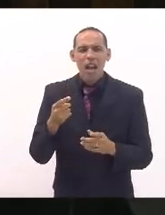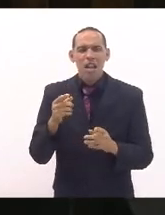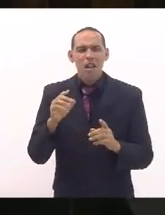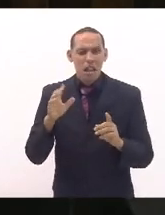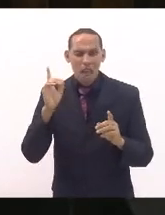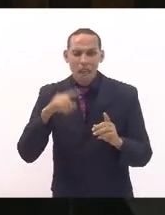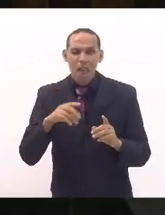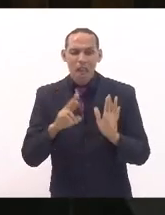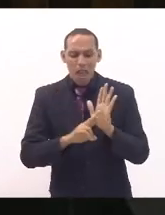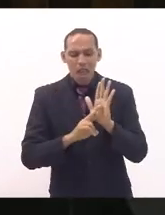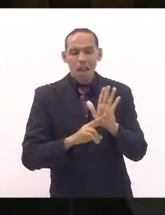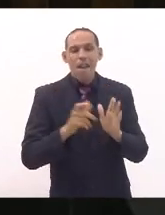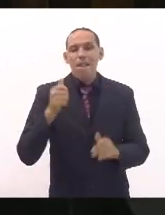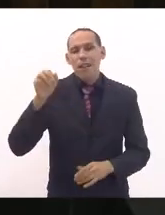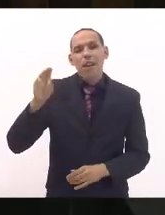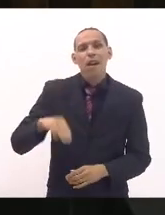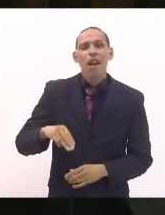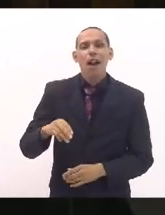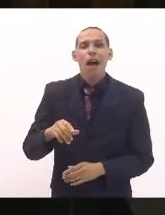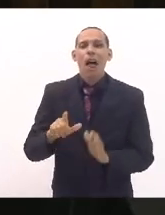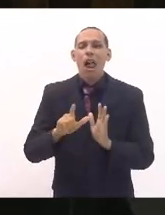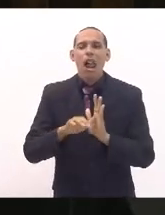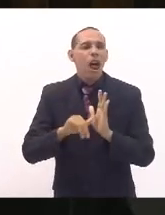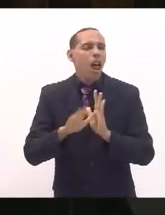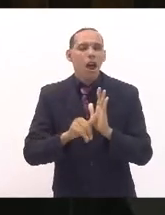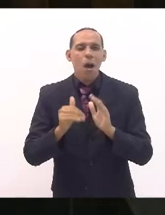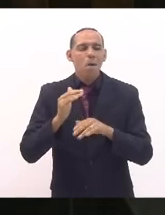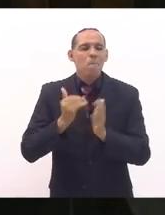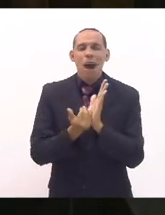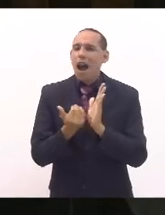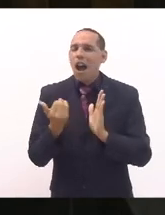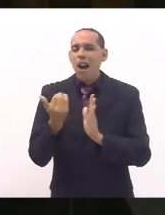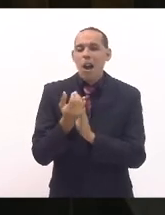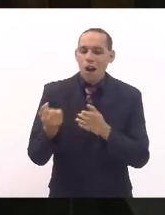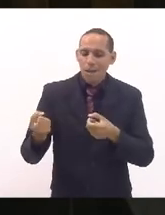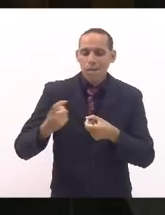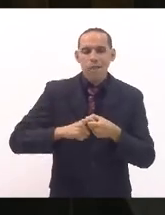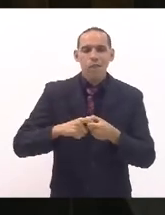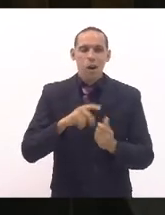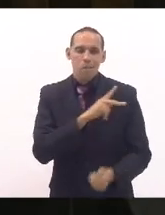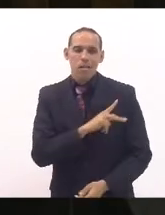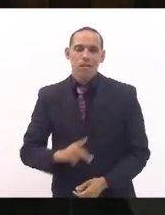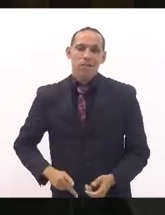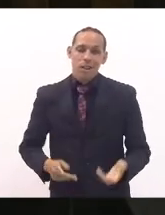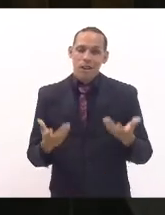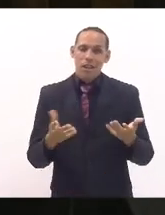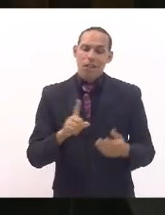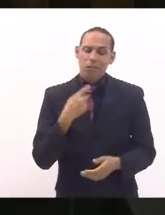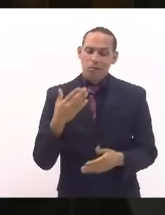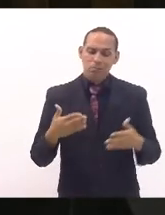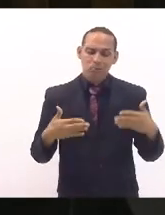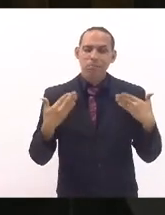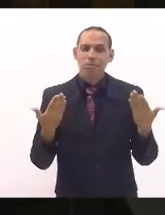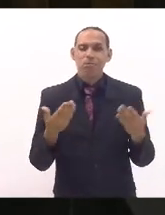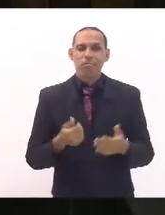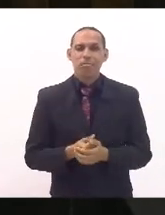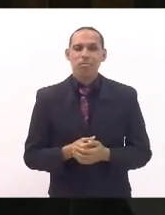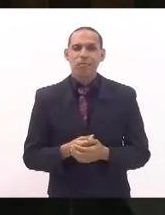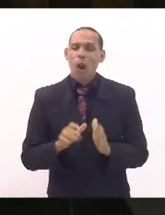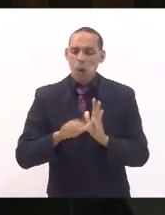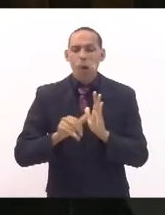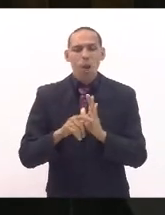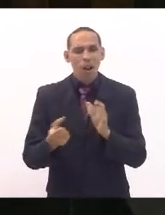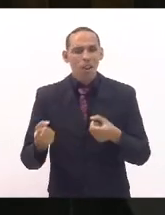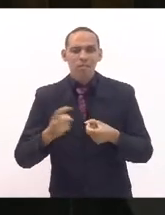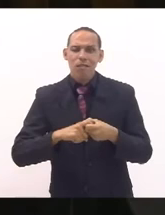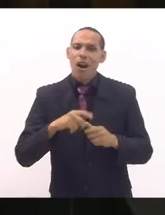Brasil, que é esse que pretende voltar à presidência da República. Embora nos espante ter um ladrão de